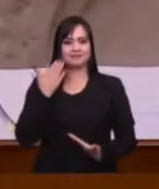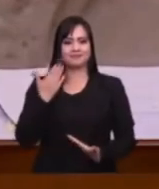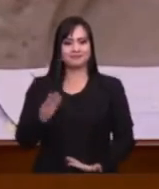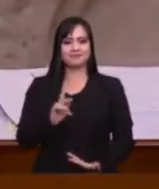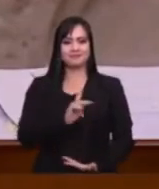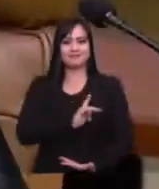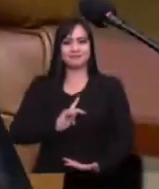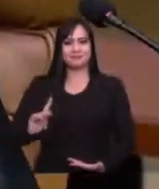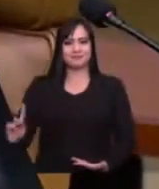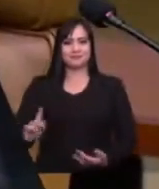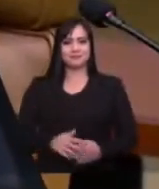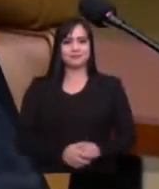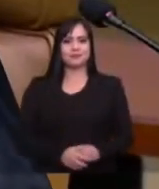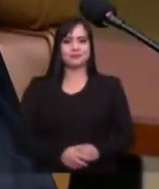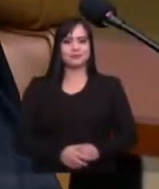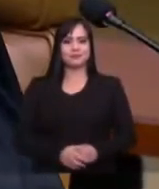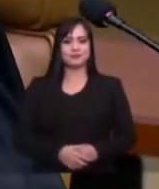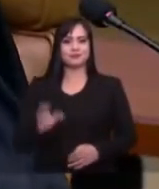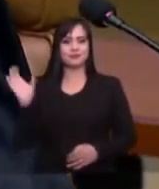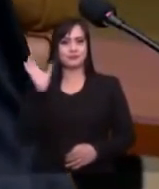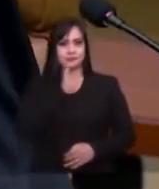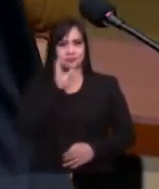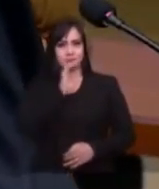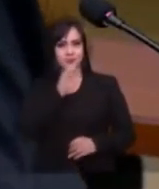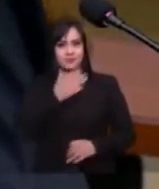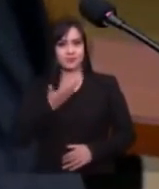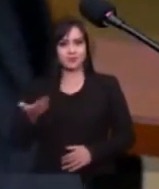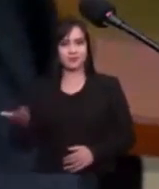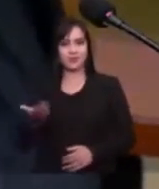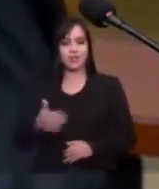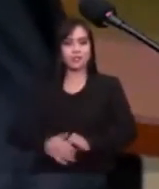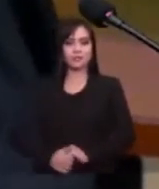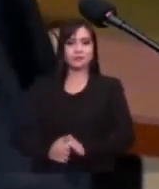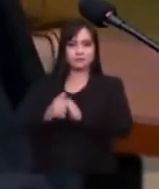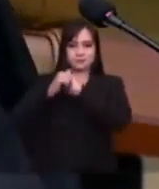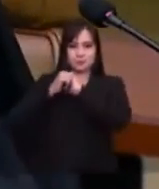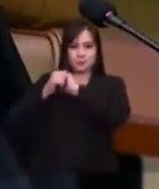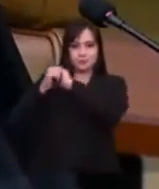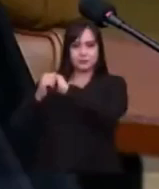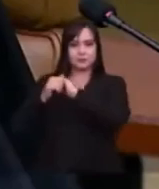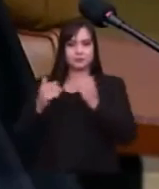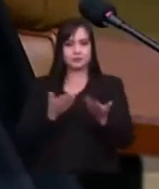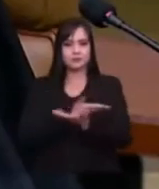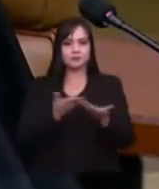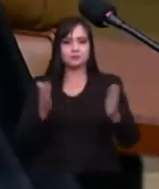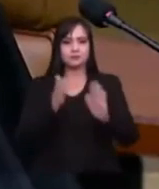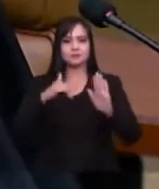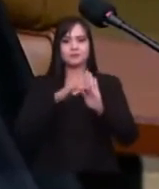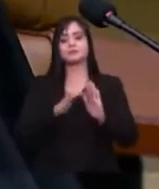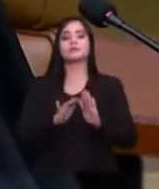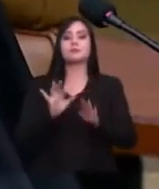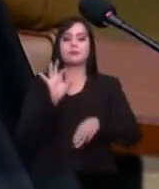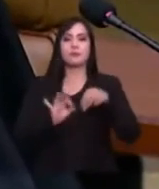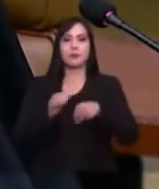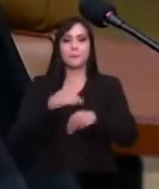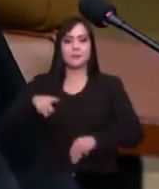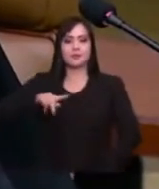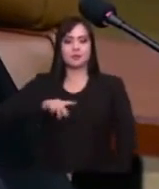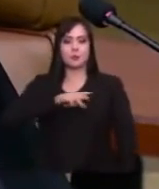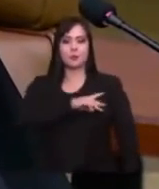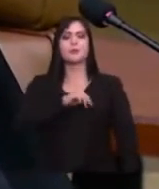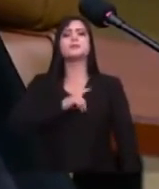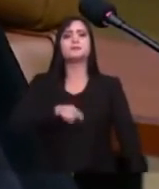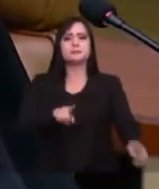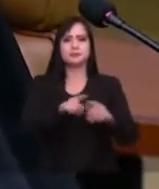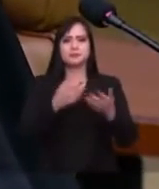senhora presidente. Muito rapidamente, queria saudar todos os ministros, o Ministério Público, todos os presentes,